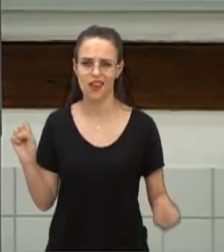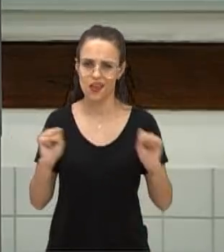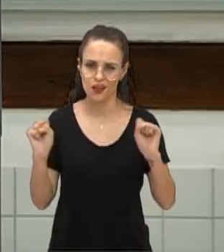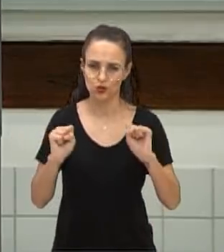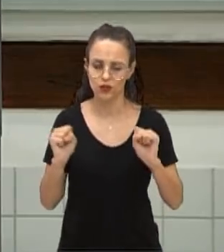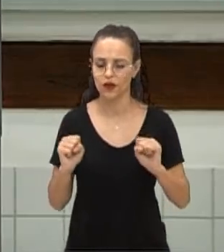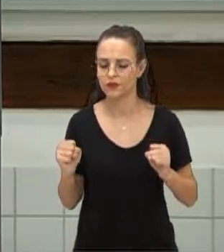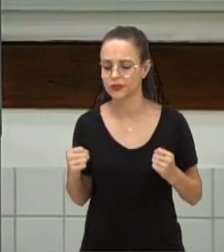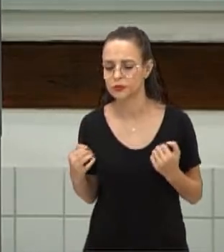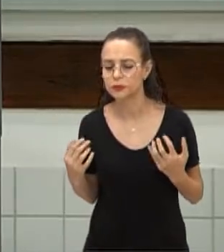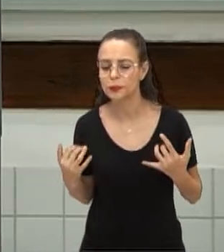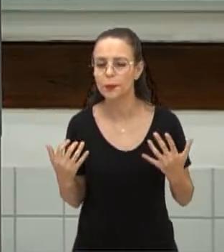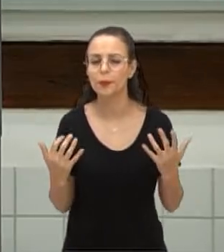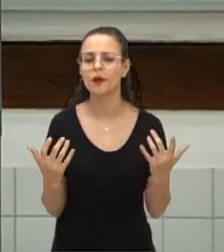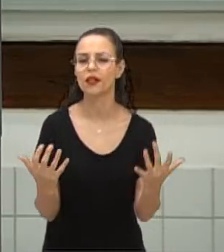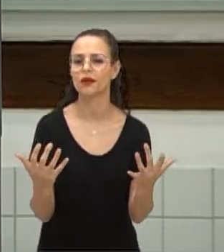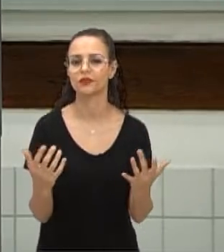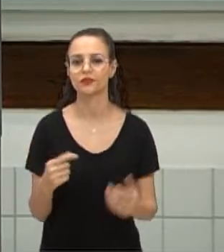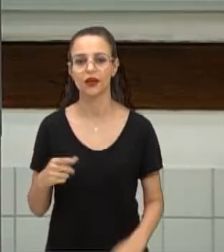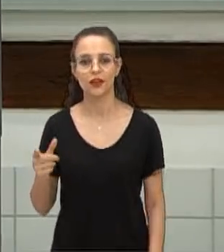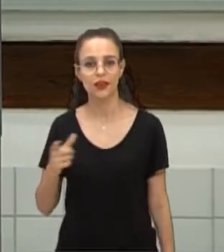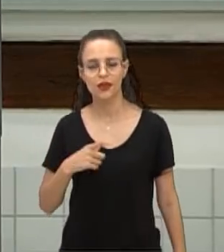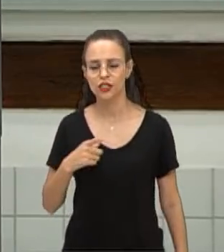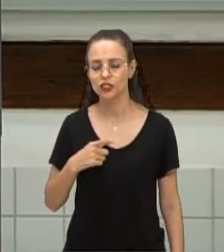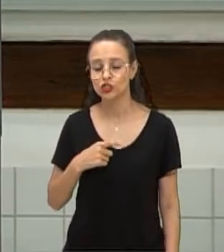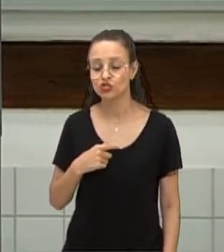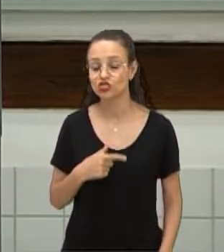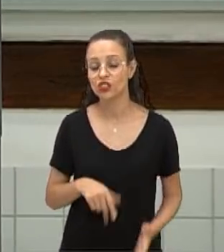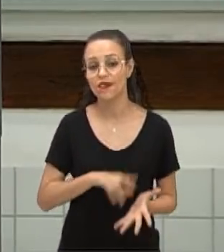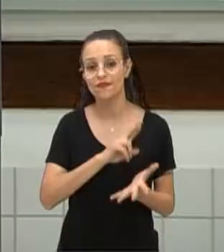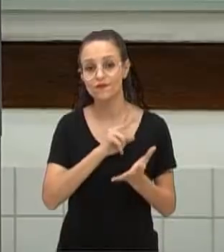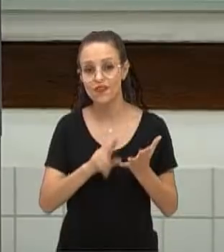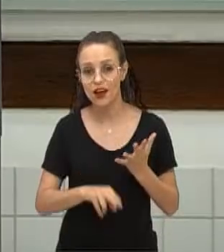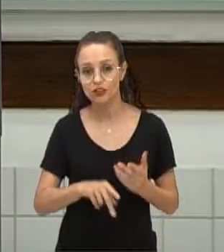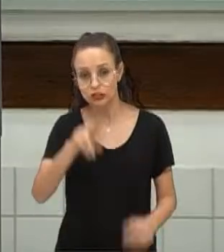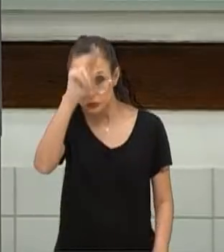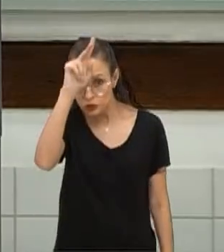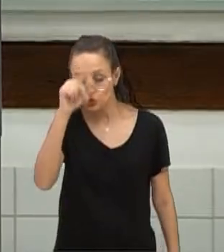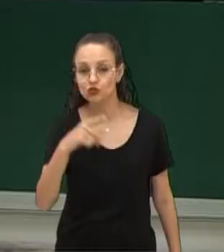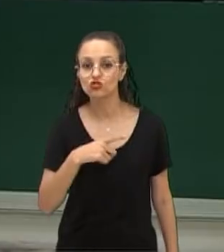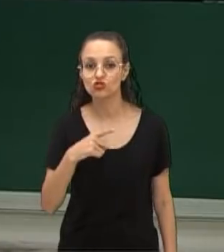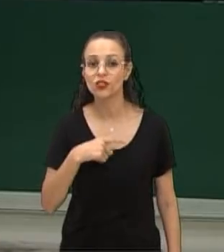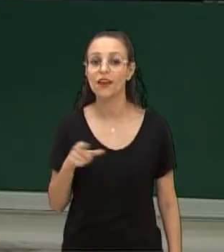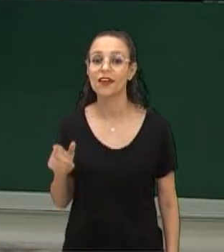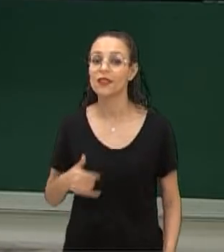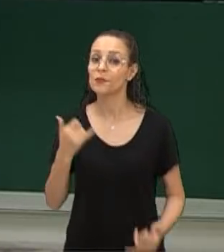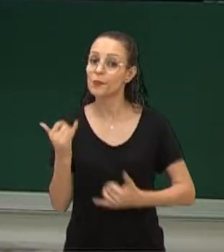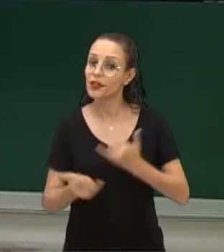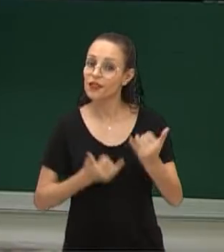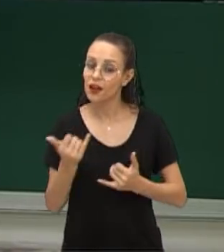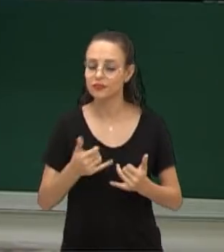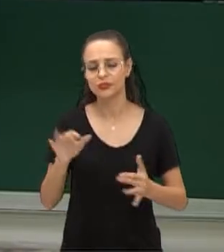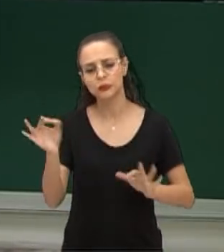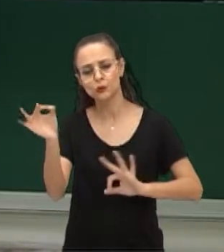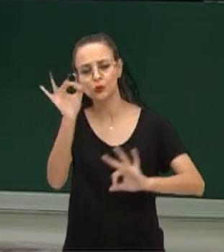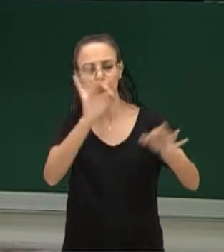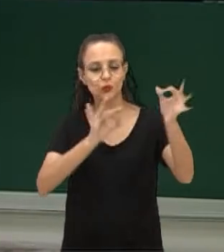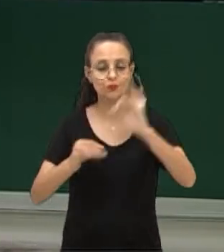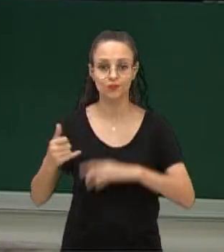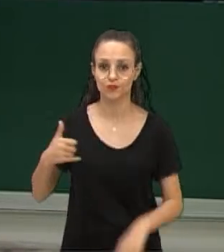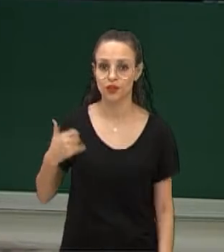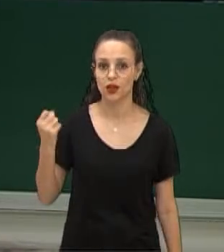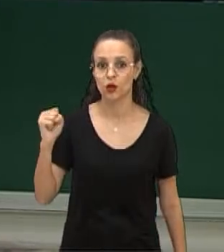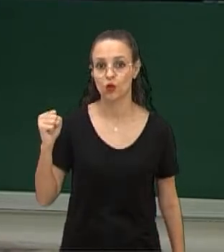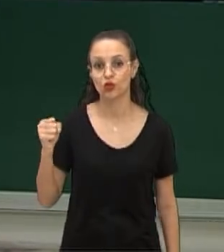adorava plantas. Ele tinha uma coleção de besouros, para vocês terem uma ideia. O passatempo dele era brincar com besouros. Com 8 anos